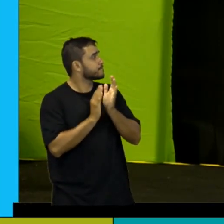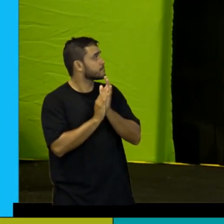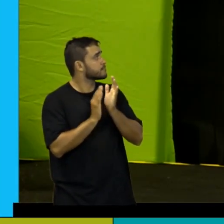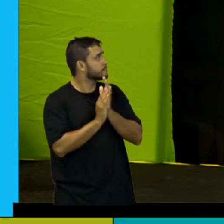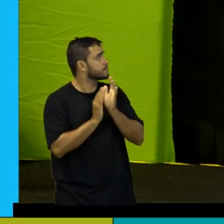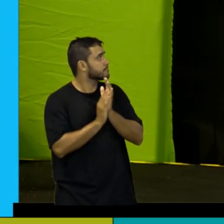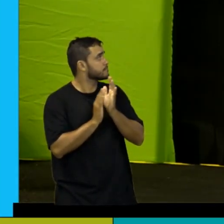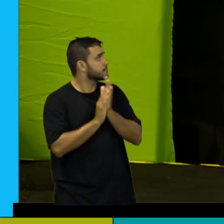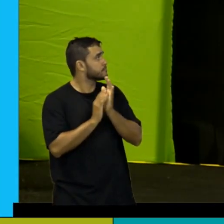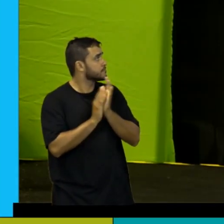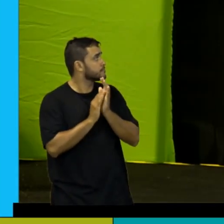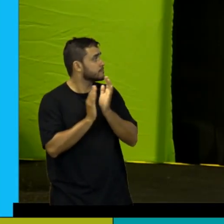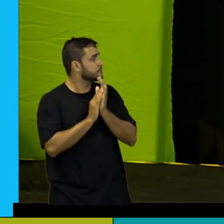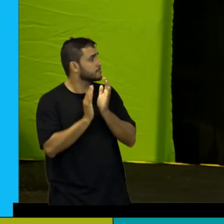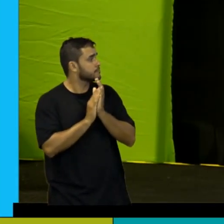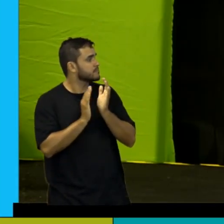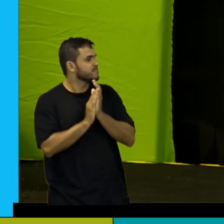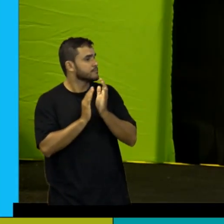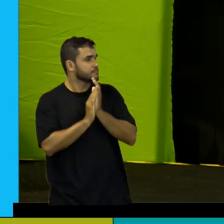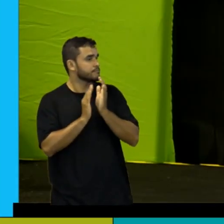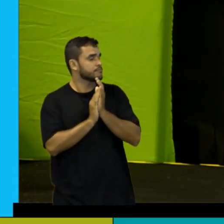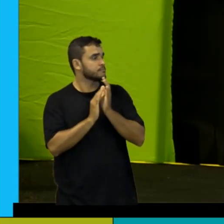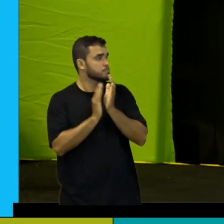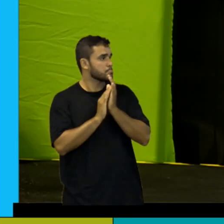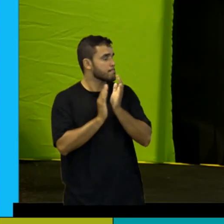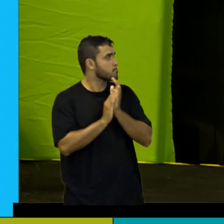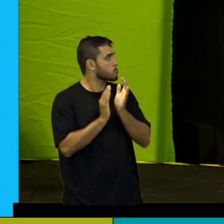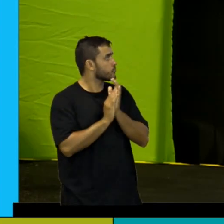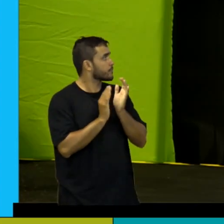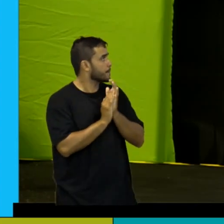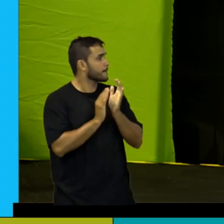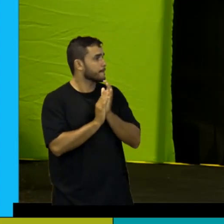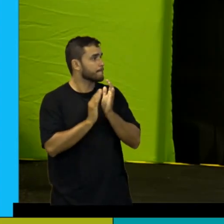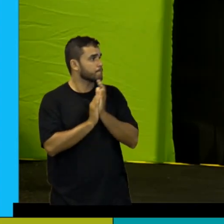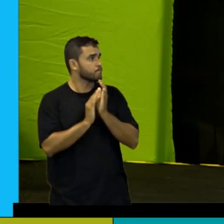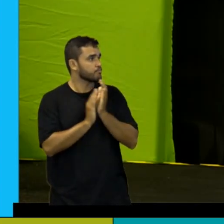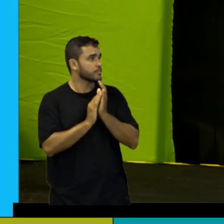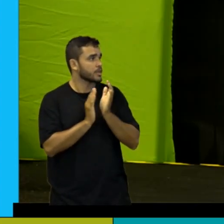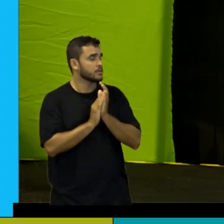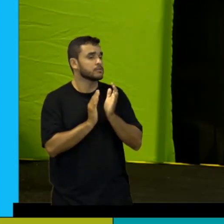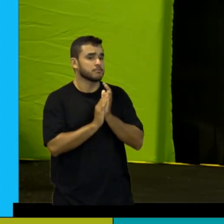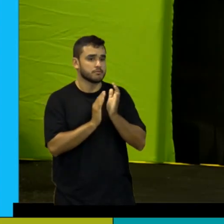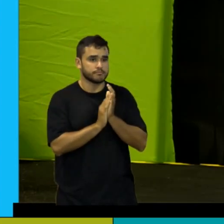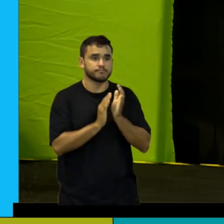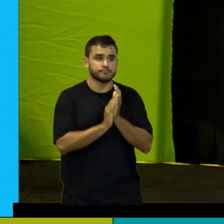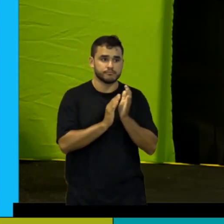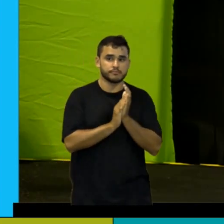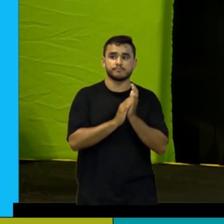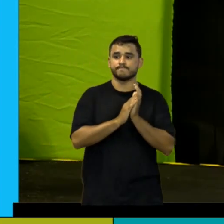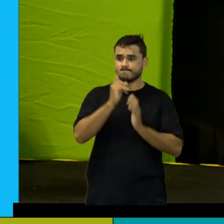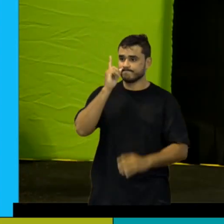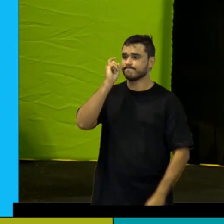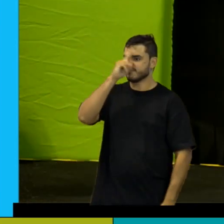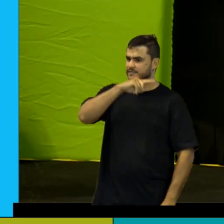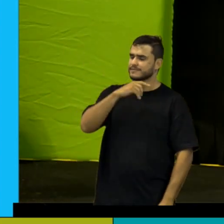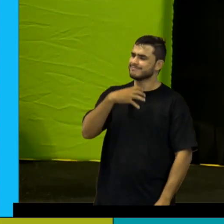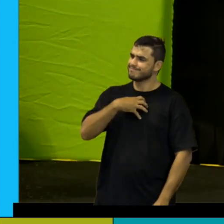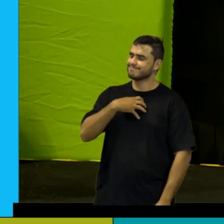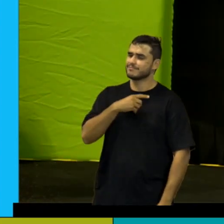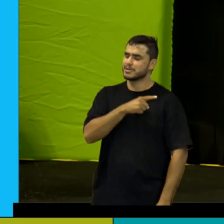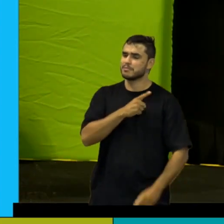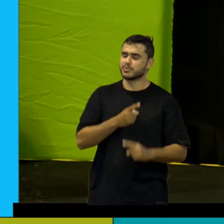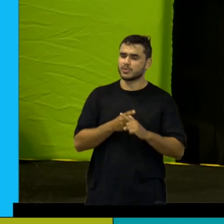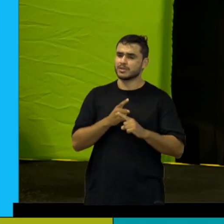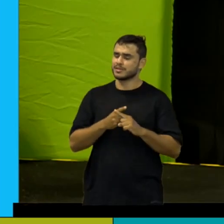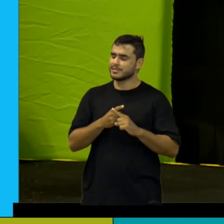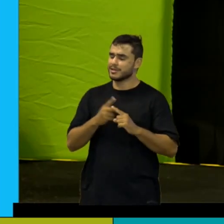amigo de fé, professor Dionísio que está aqui, sabe o quão difícil está sendo para nós professores. Essa semana